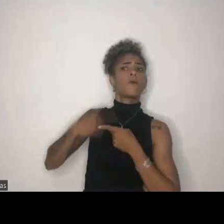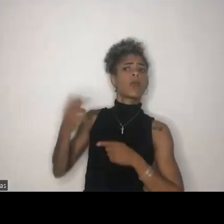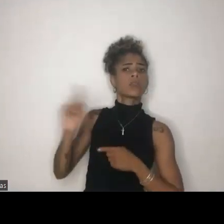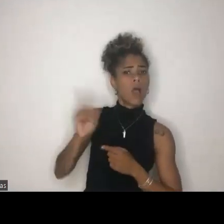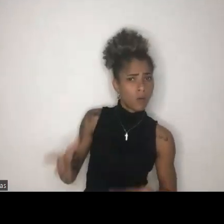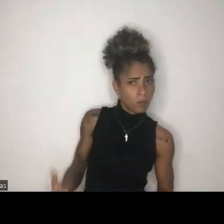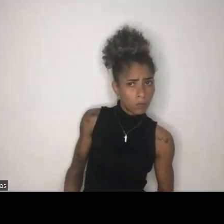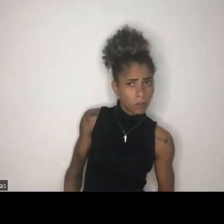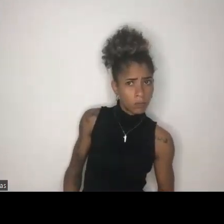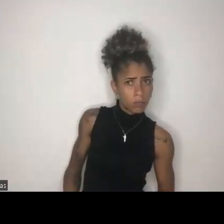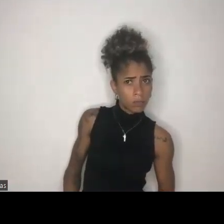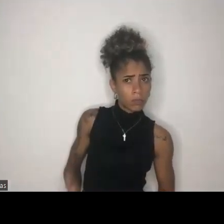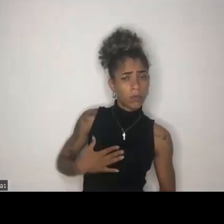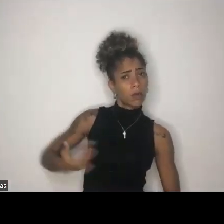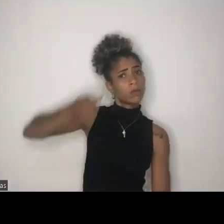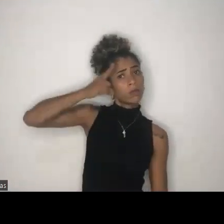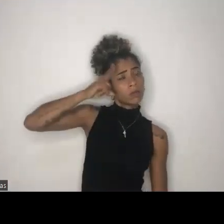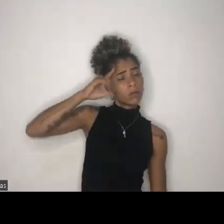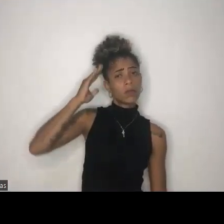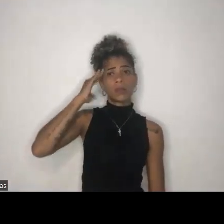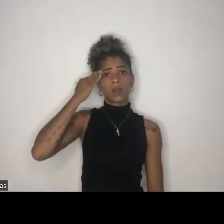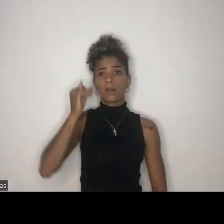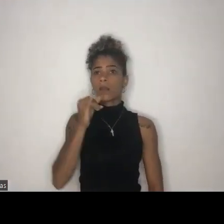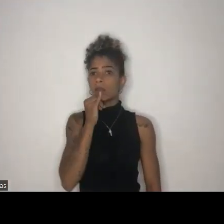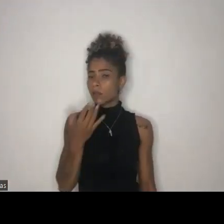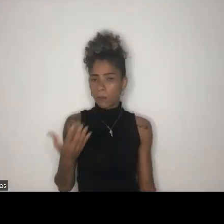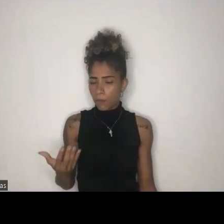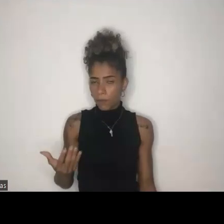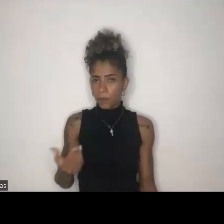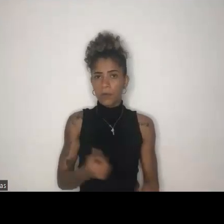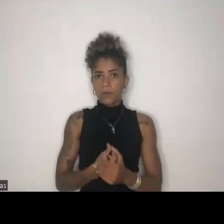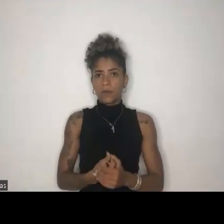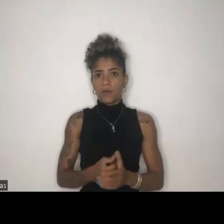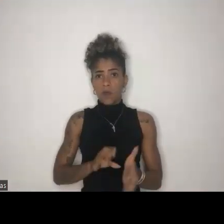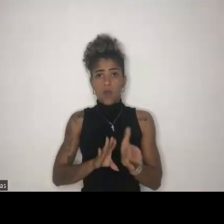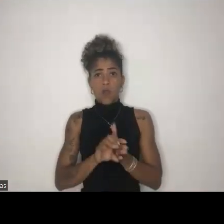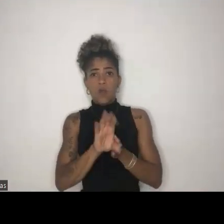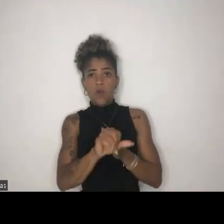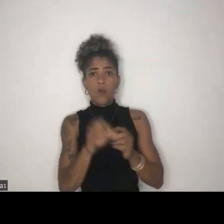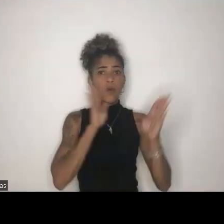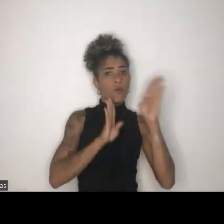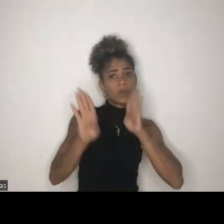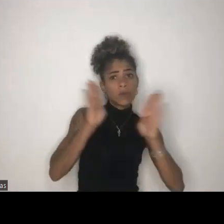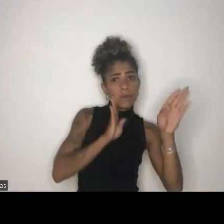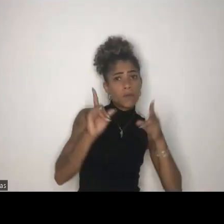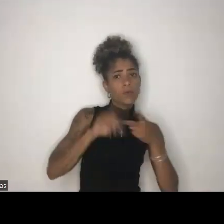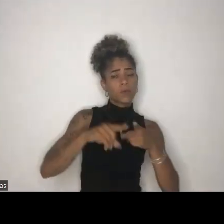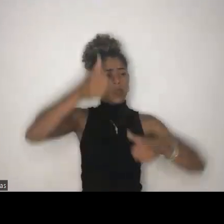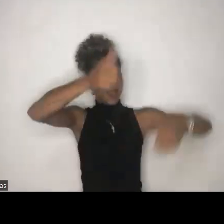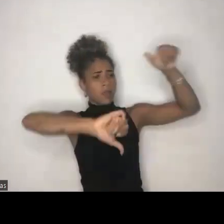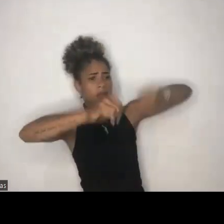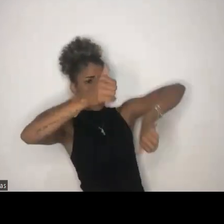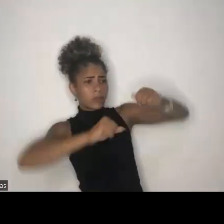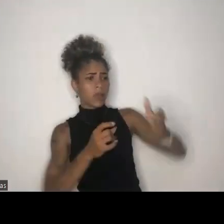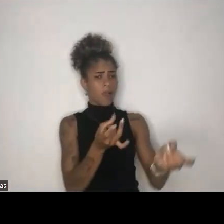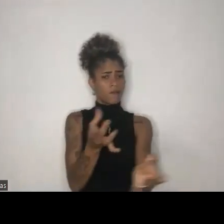cara meu dia a dia era entender o Google ADS o Facebook Edis analisar o funil de vendas